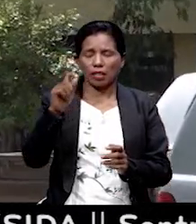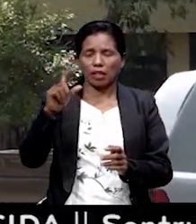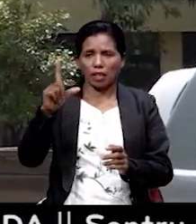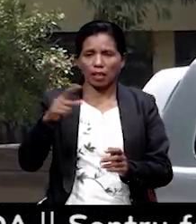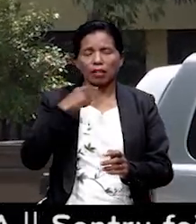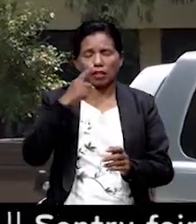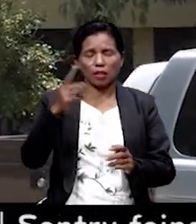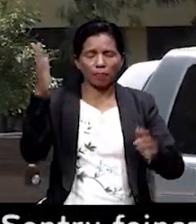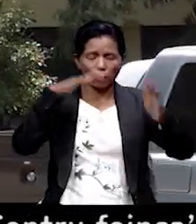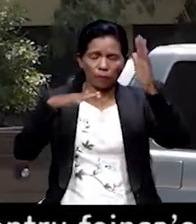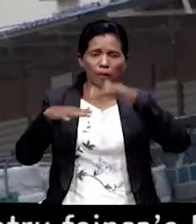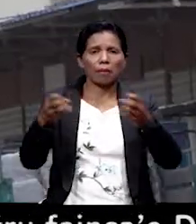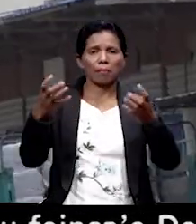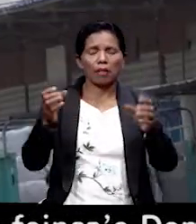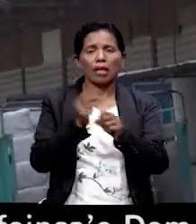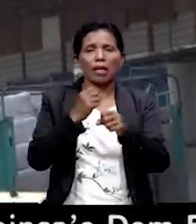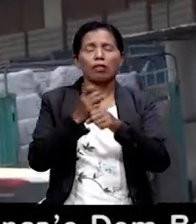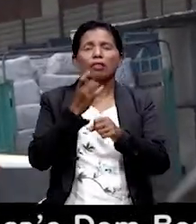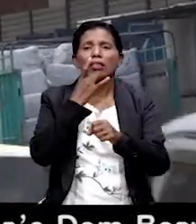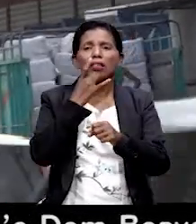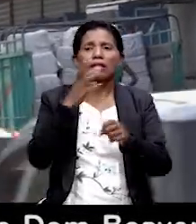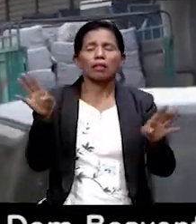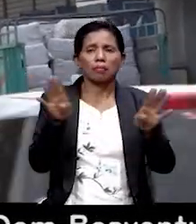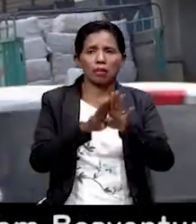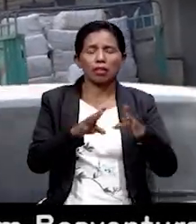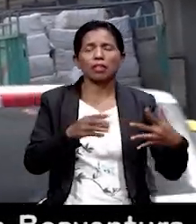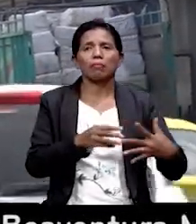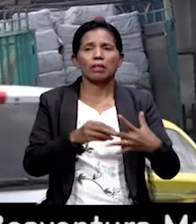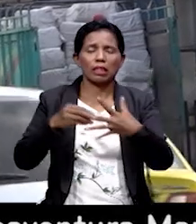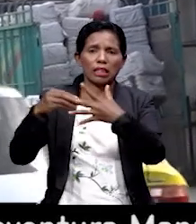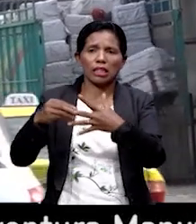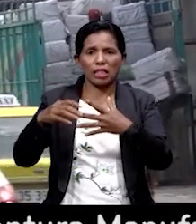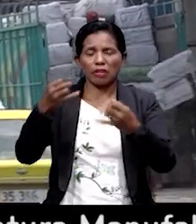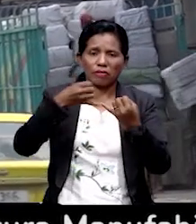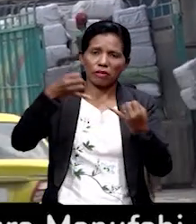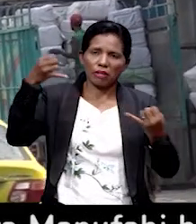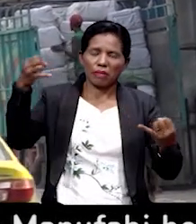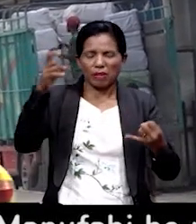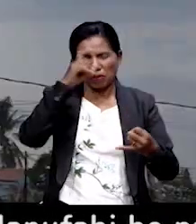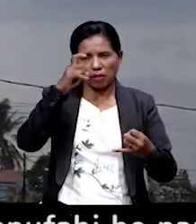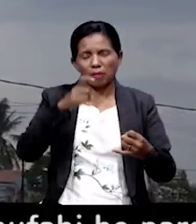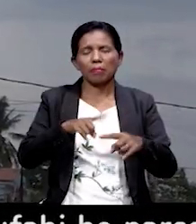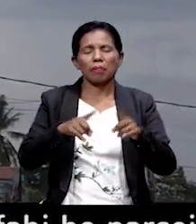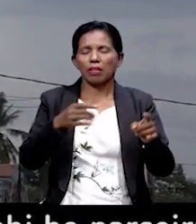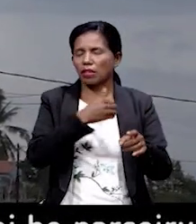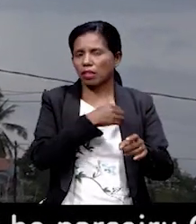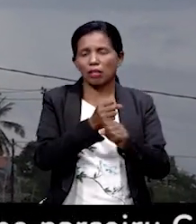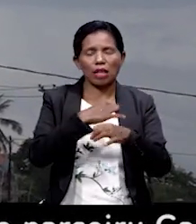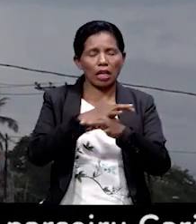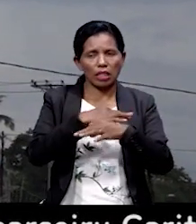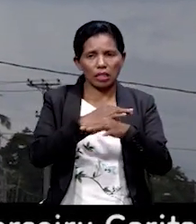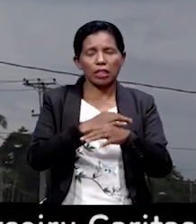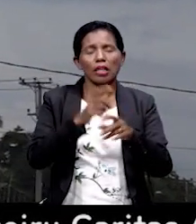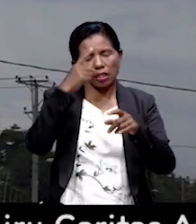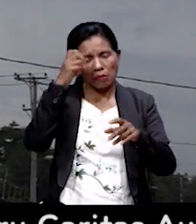halo eletricidade continua matelacan, liliu linha eletricidade neve tuan ona, neve se deu calo manutenção, também precisa tempo